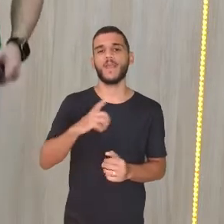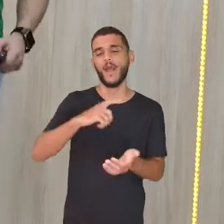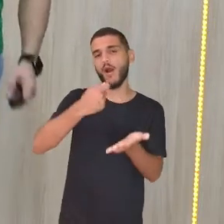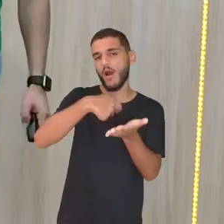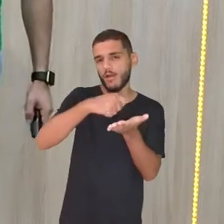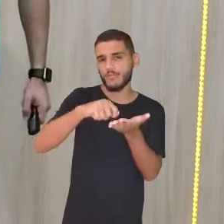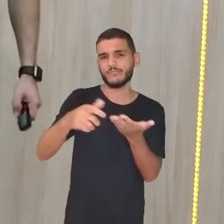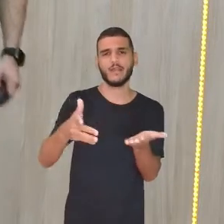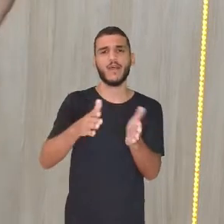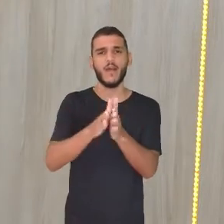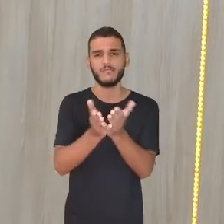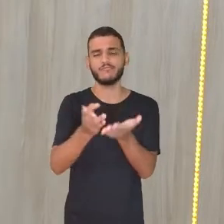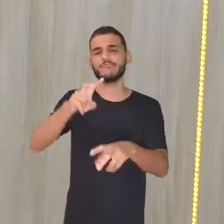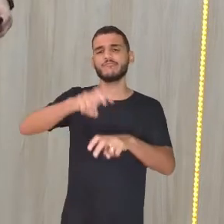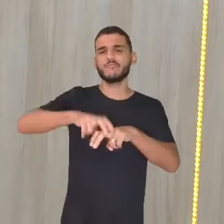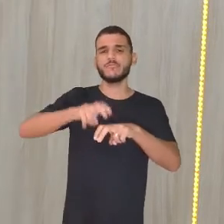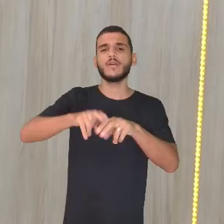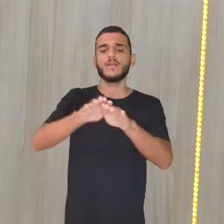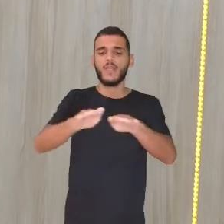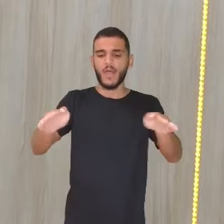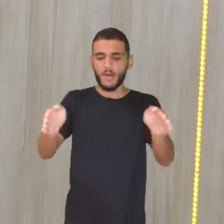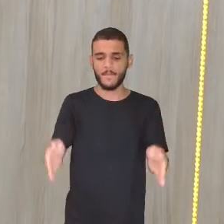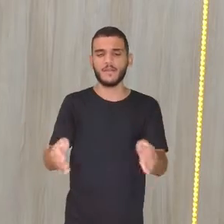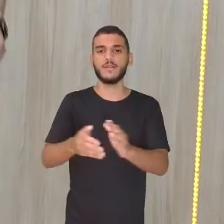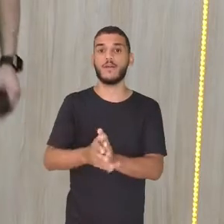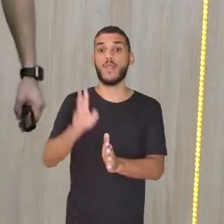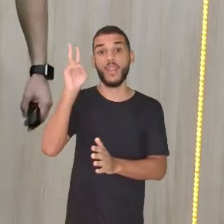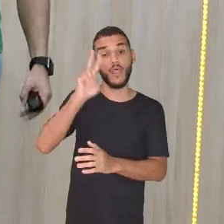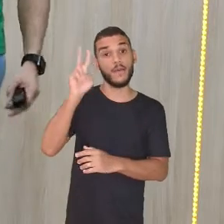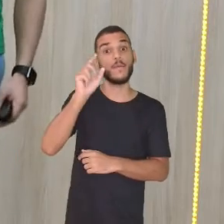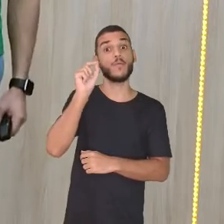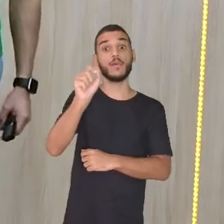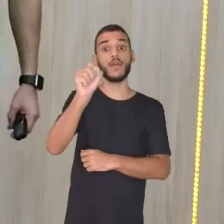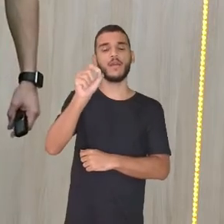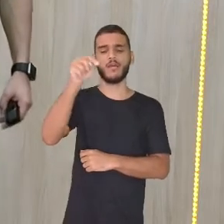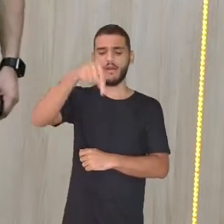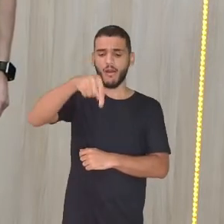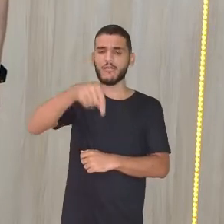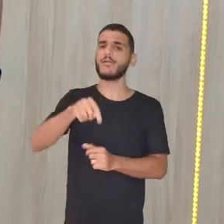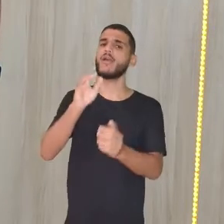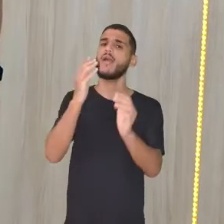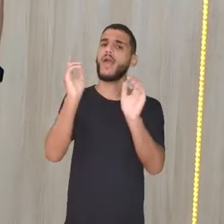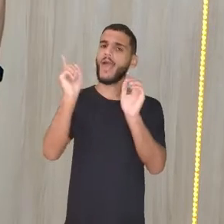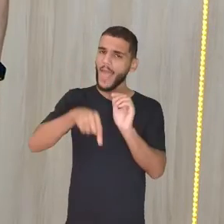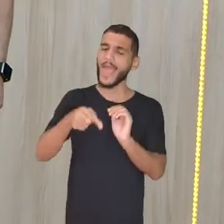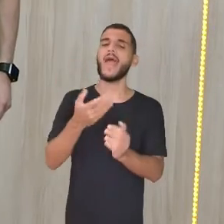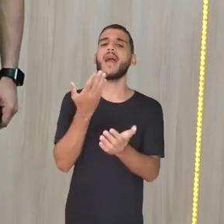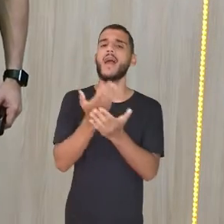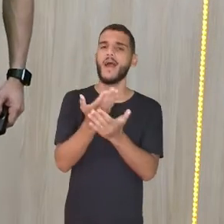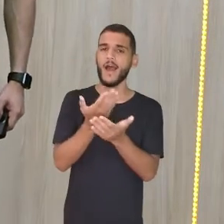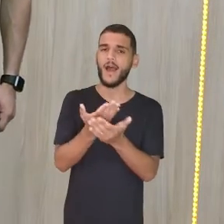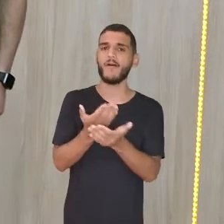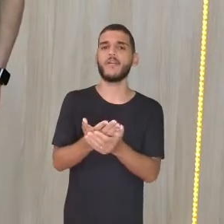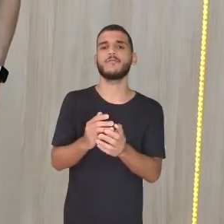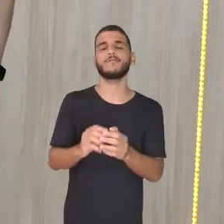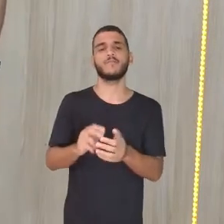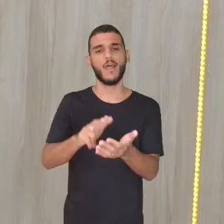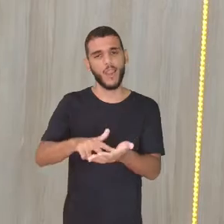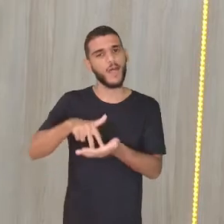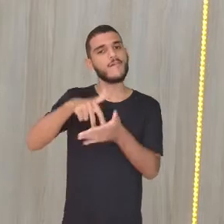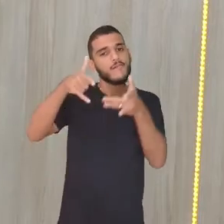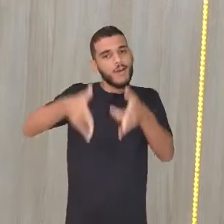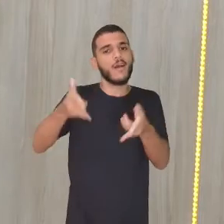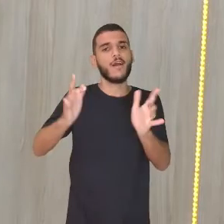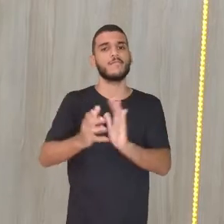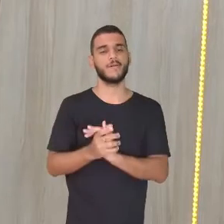caderno, senta numa mesinha. Lembra, isso aqui é uma aula, tá bom? Então, levanta aí da cama e vem curtir essa aula aqui com a